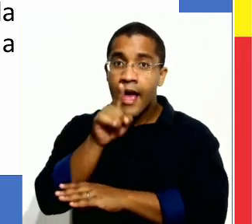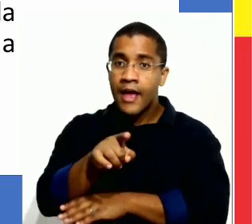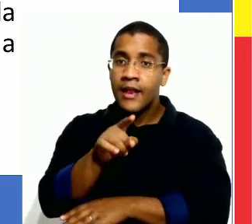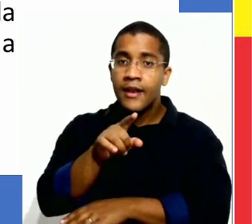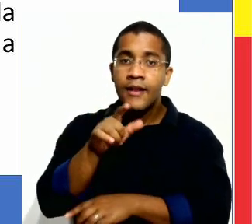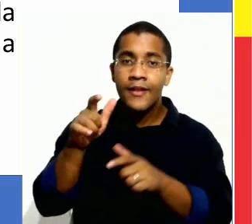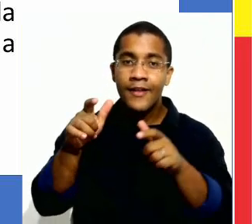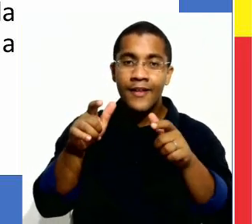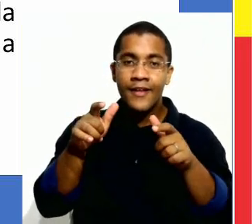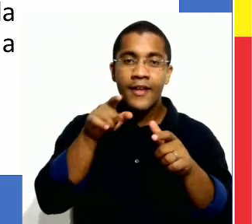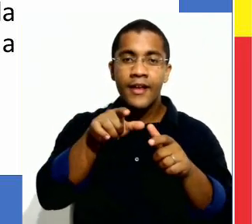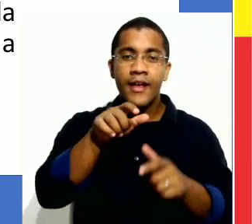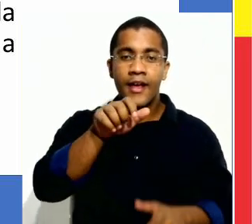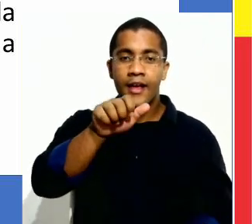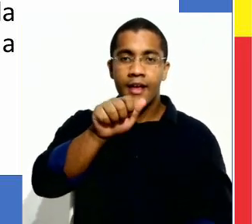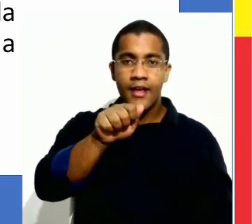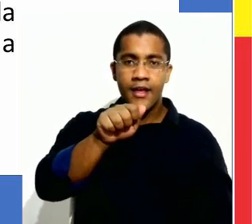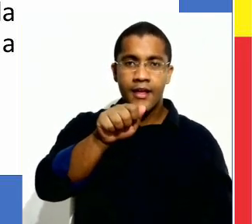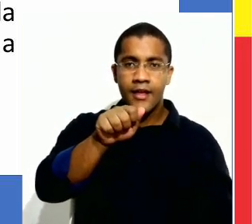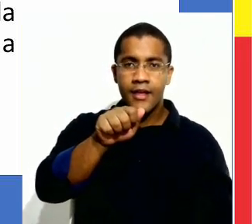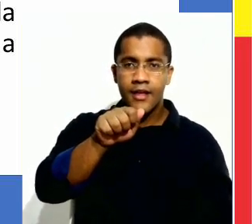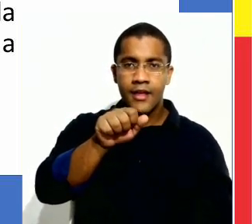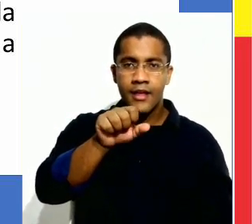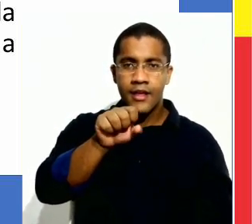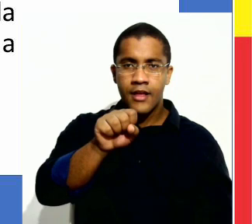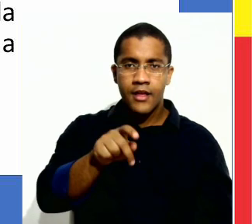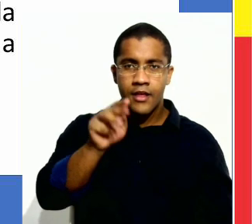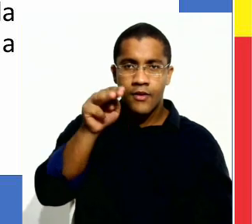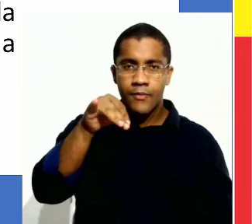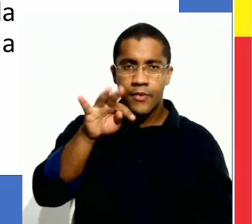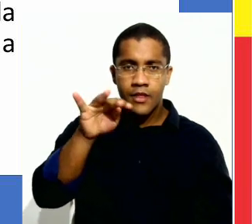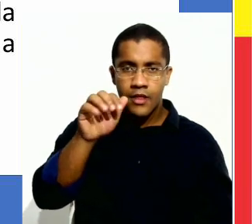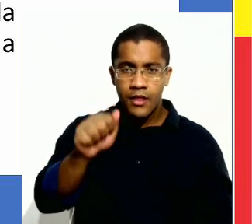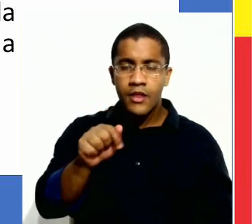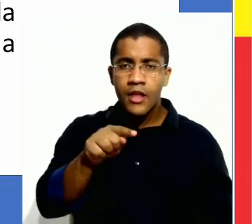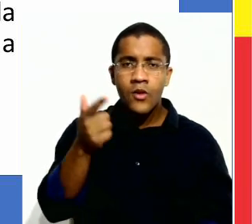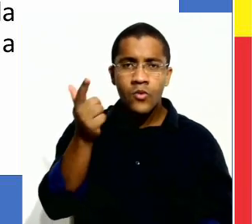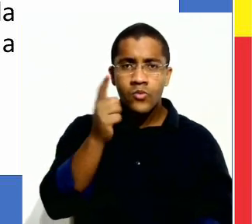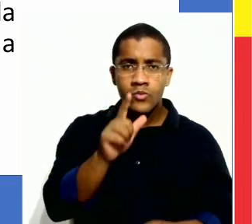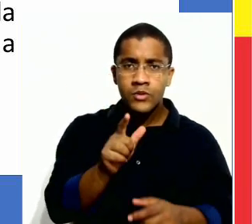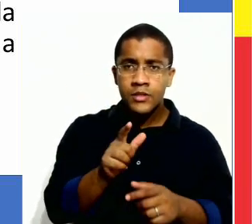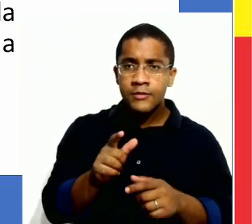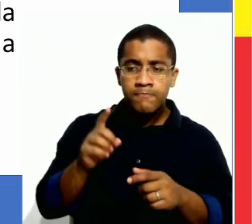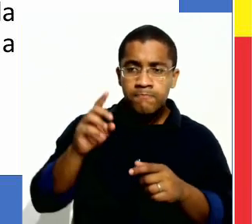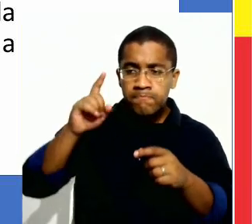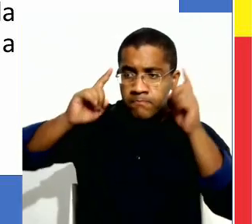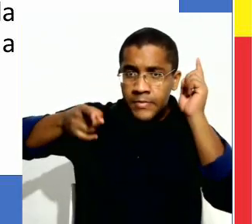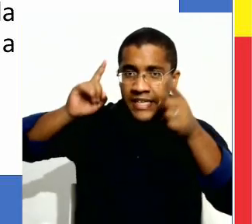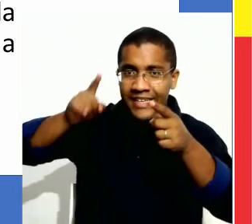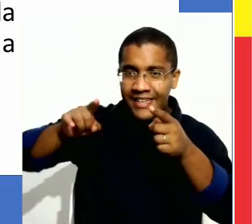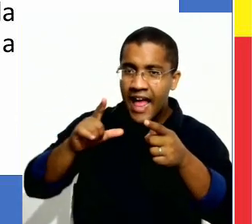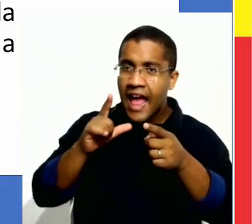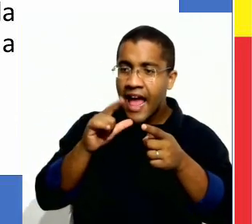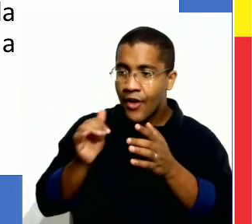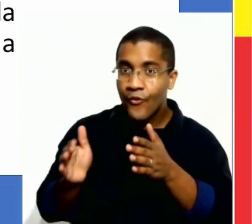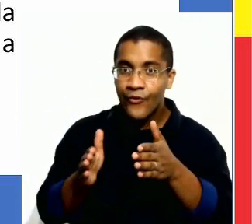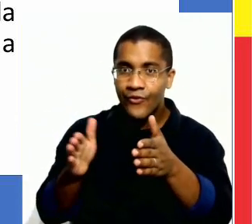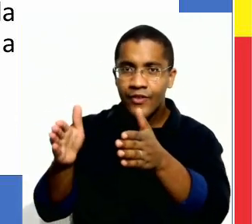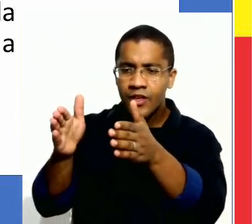das rotas marítimas comerciais mais importantes da